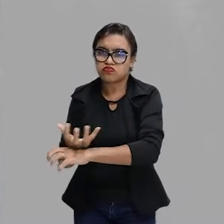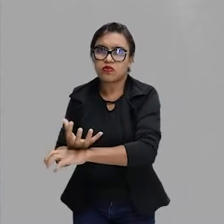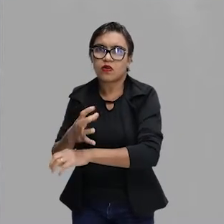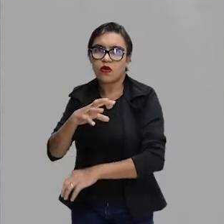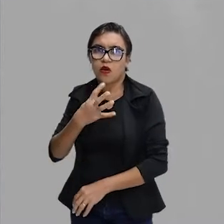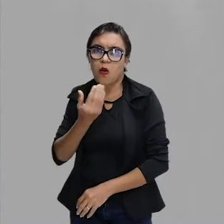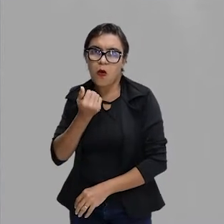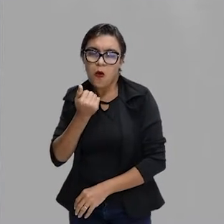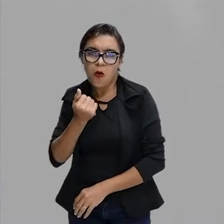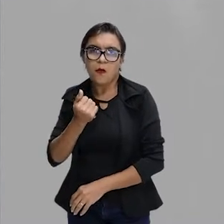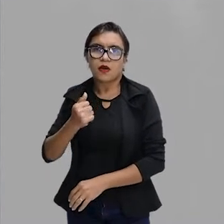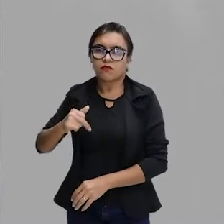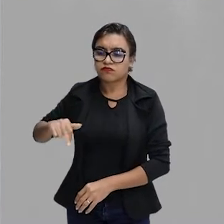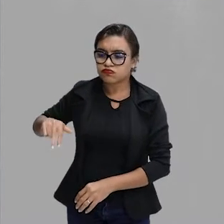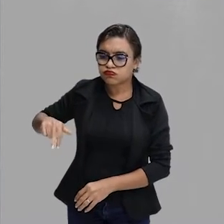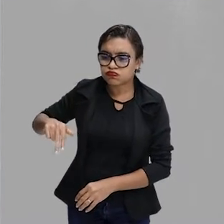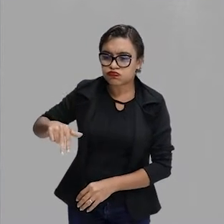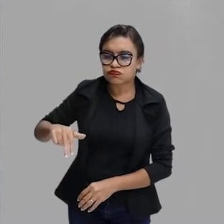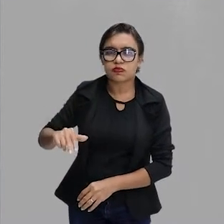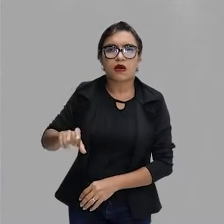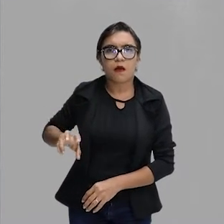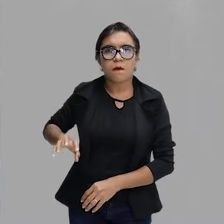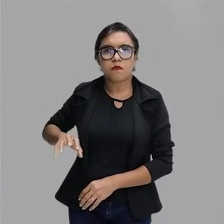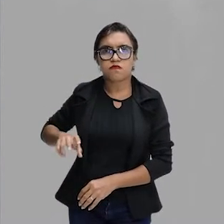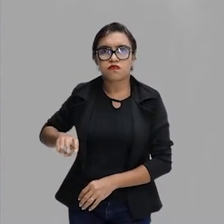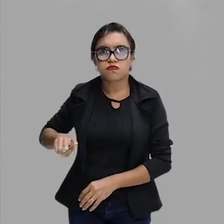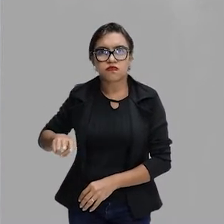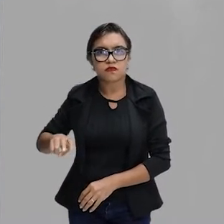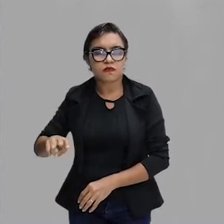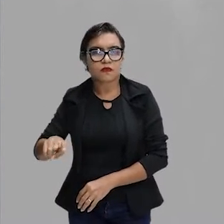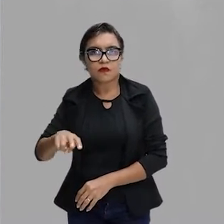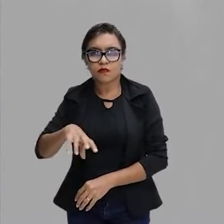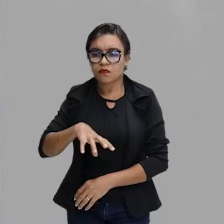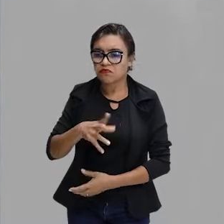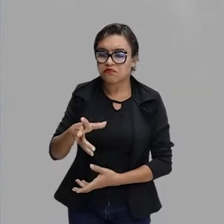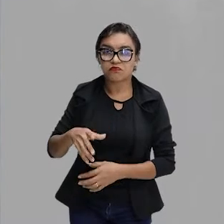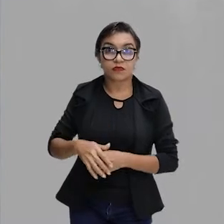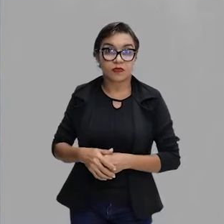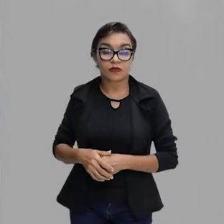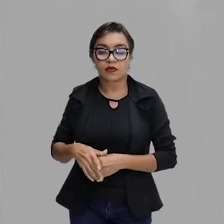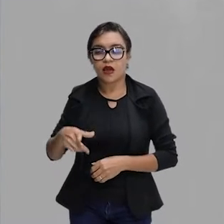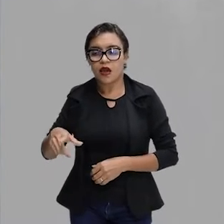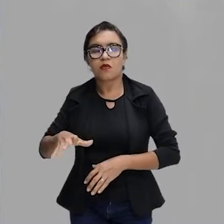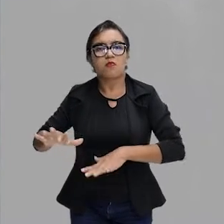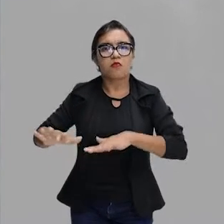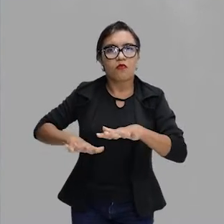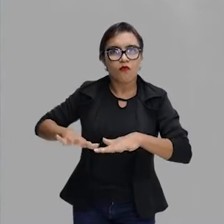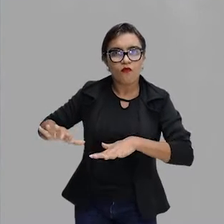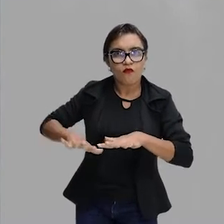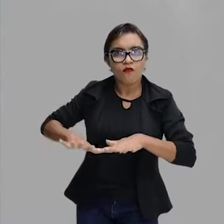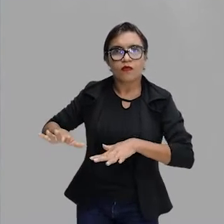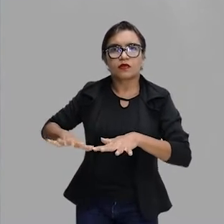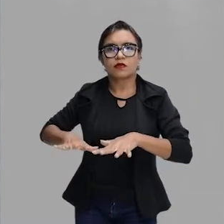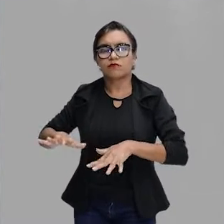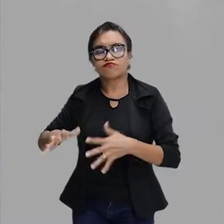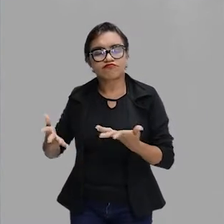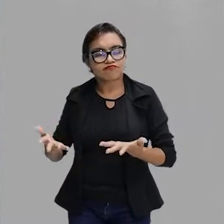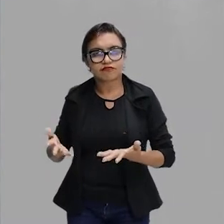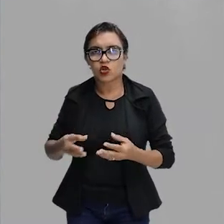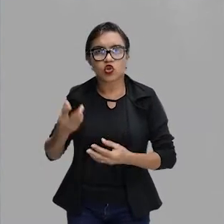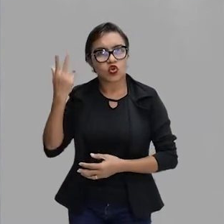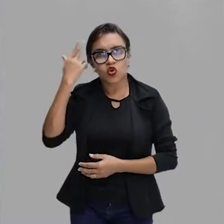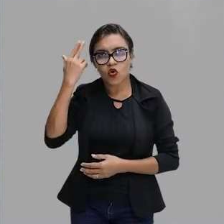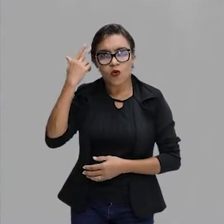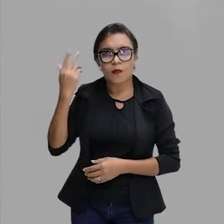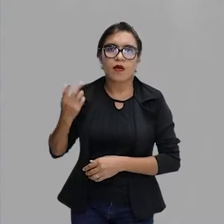Se por algum momento esse solo estiver poluído, ele vai se alimentar disso aí também. Ele vai se movimentar muito mais, pastando, então ele vai ficar com